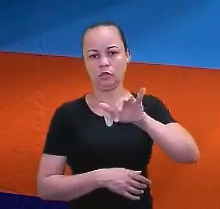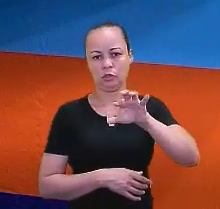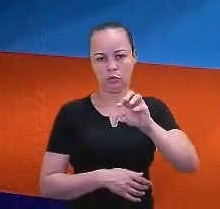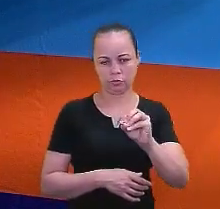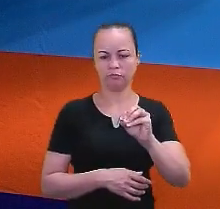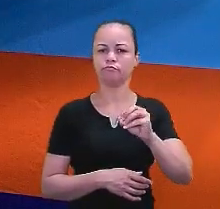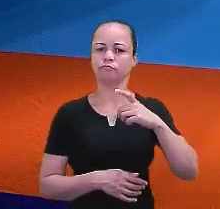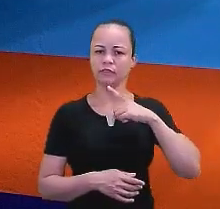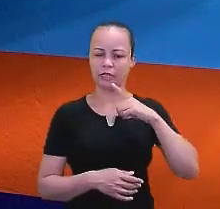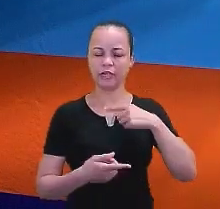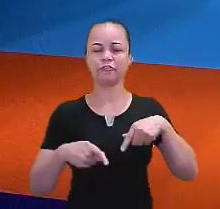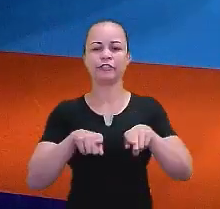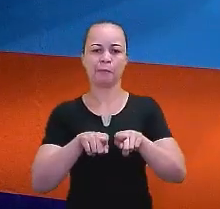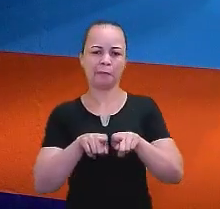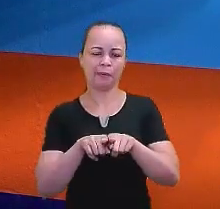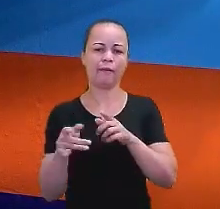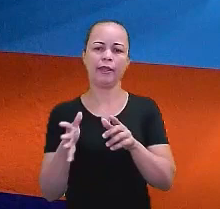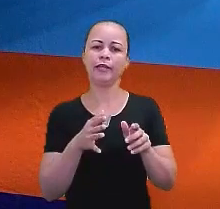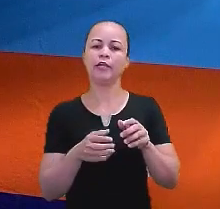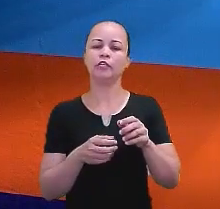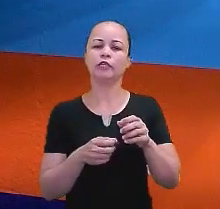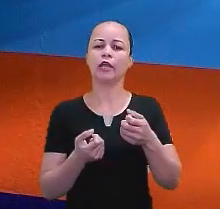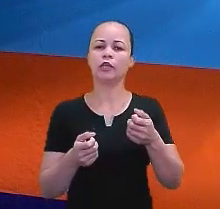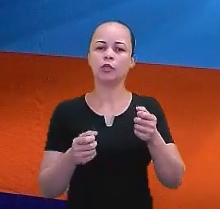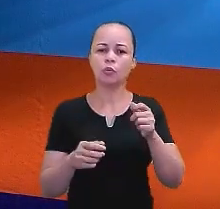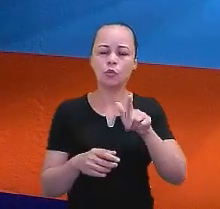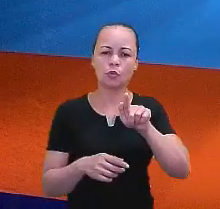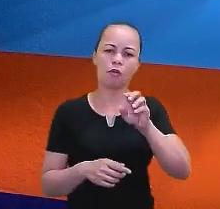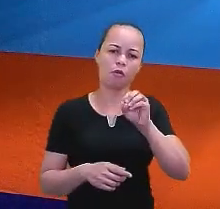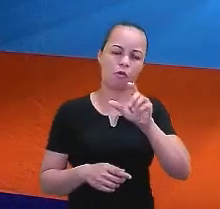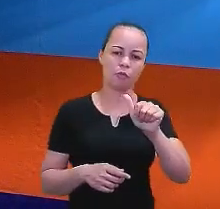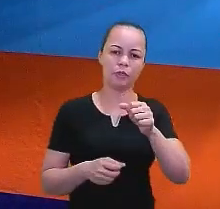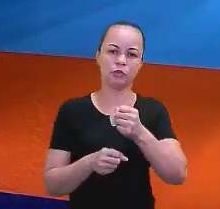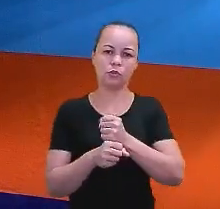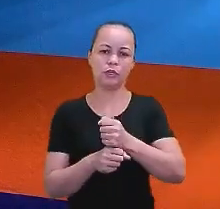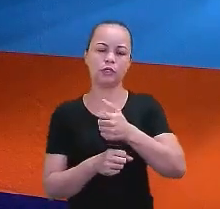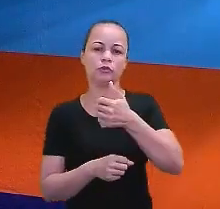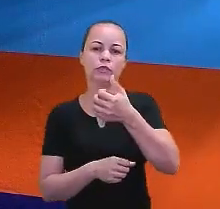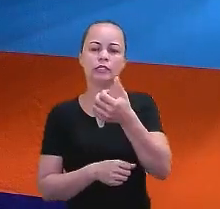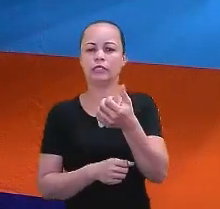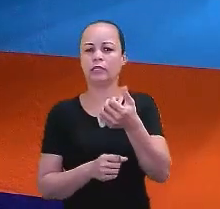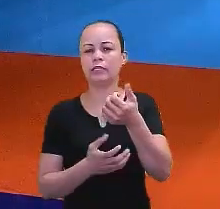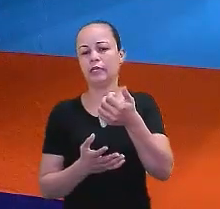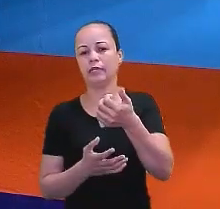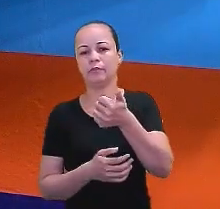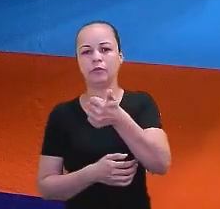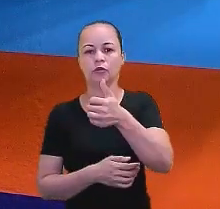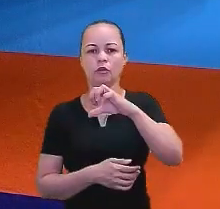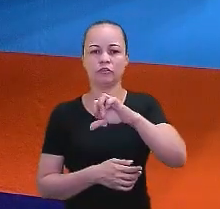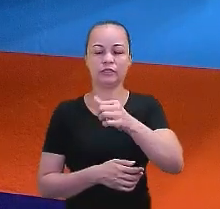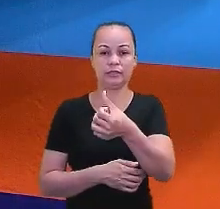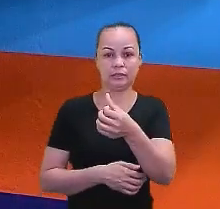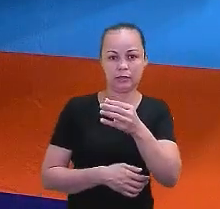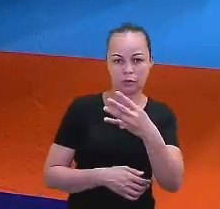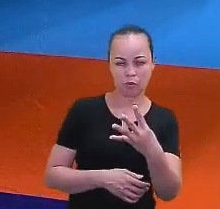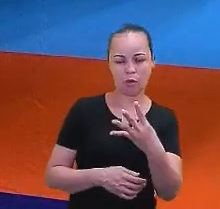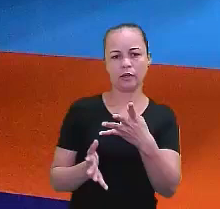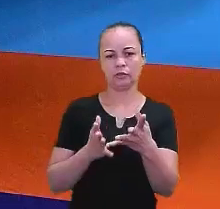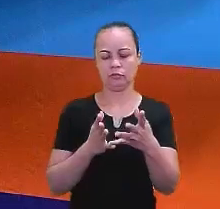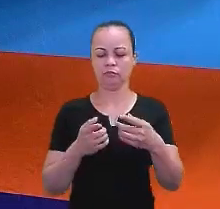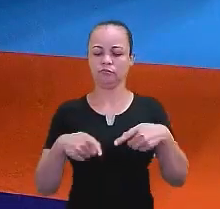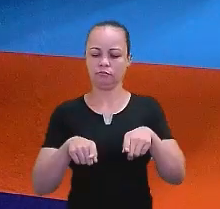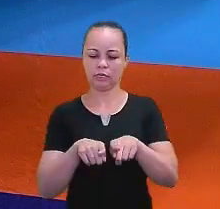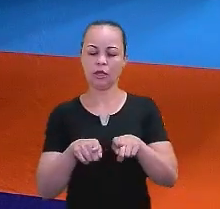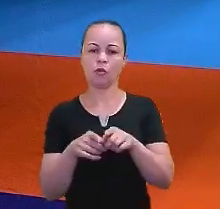de 64. A gente tem, no período da redemocratização, isso que alguns historiadores consideram como